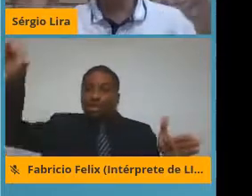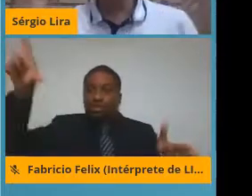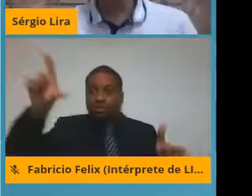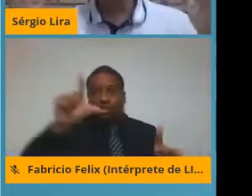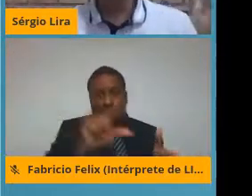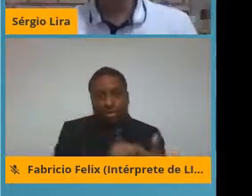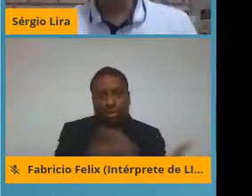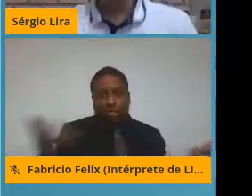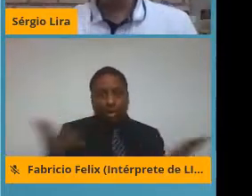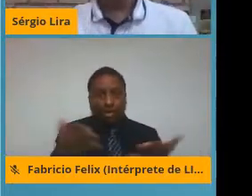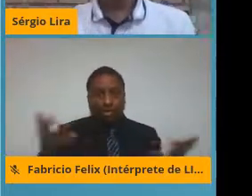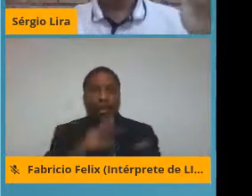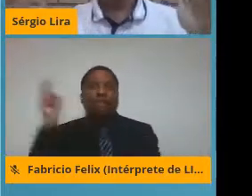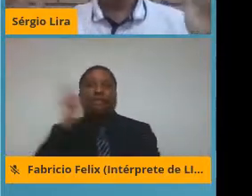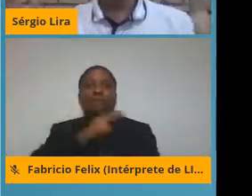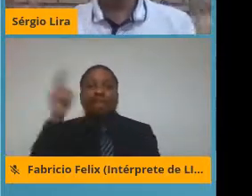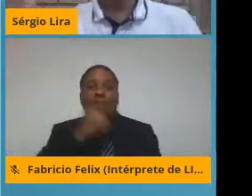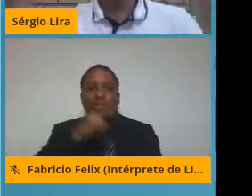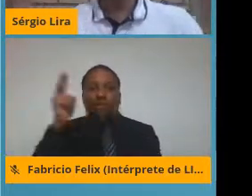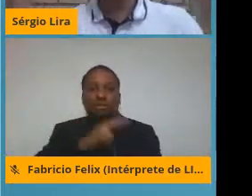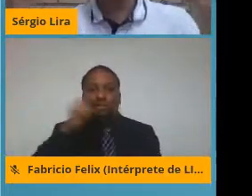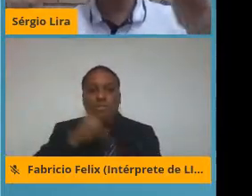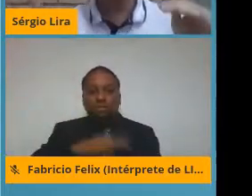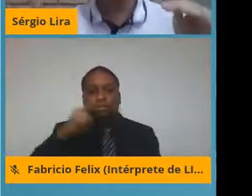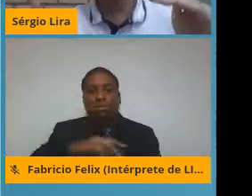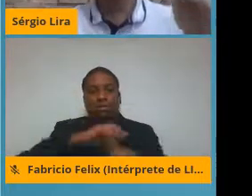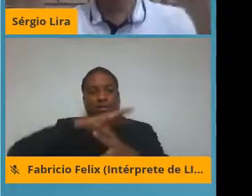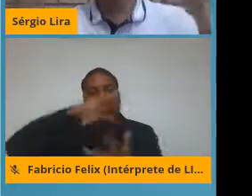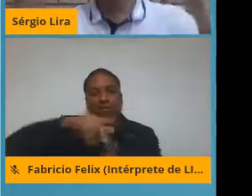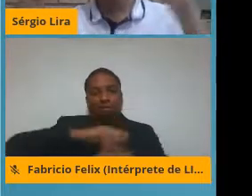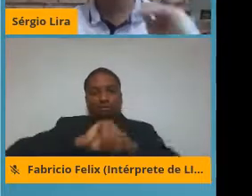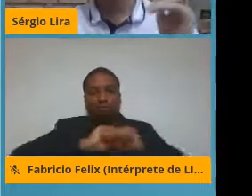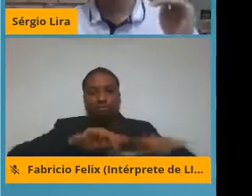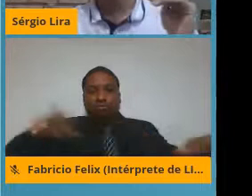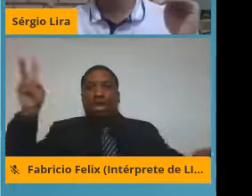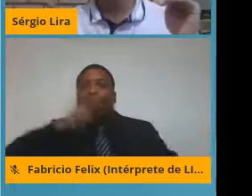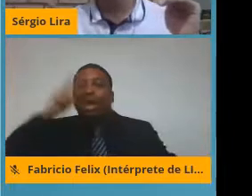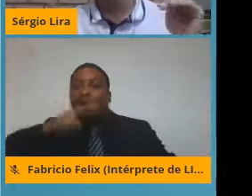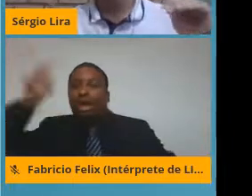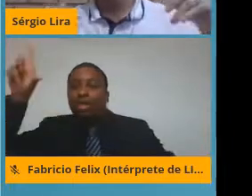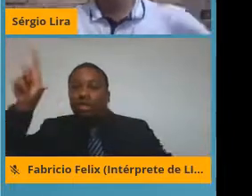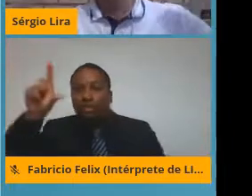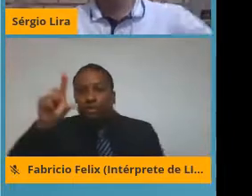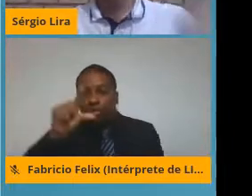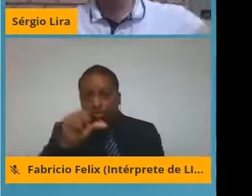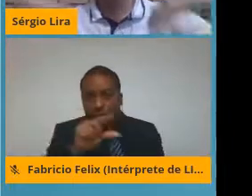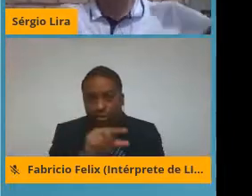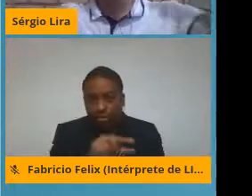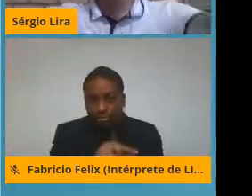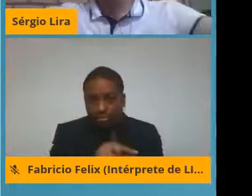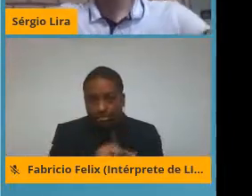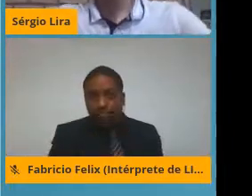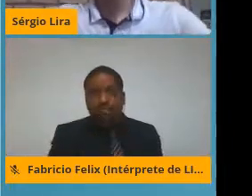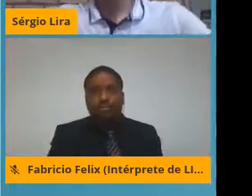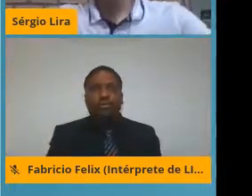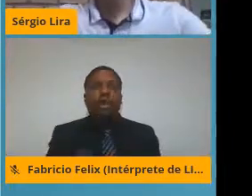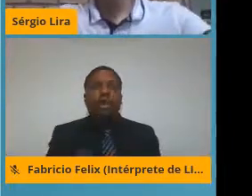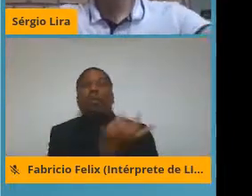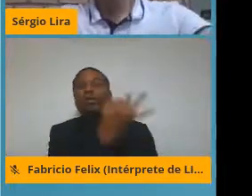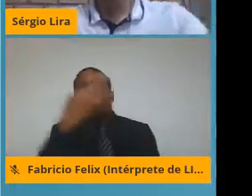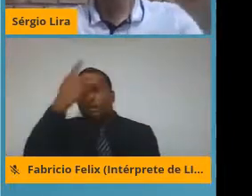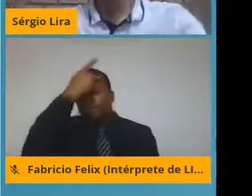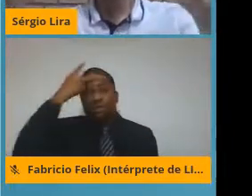com a velocidade da pandemia diminuindo, uma velocidade baixa, certo? Quer dizer que o número de novas